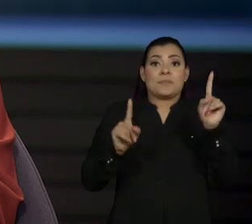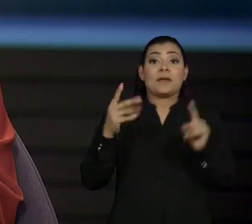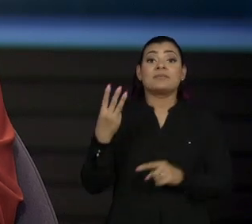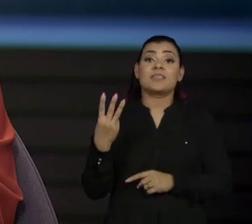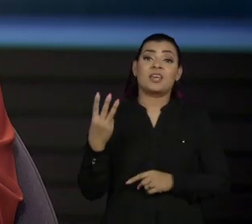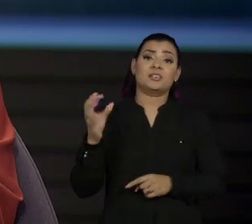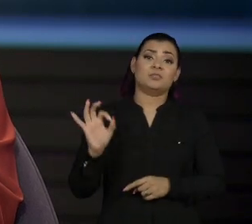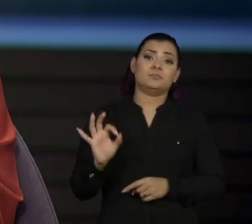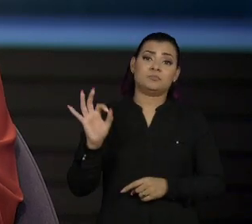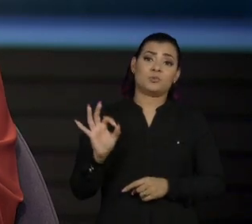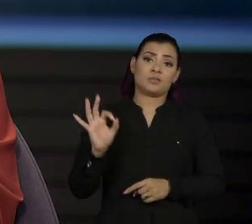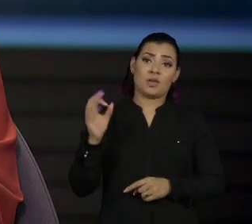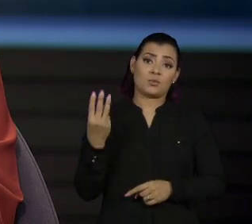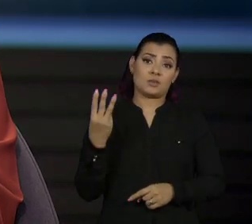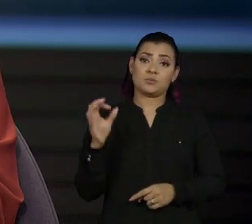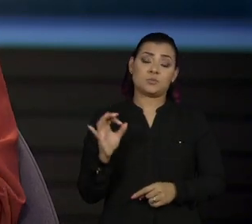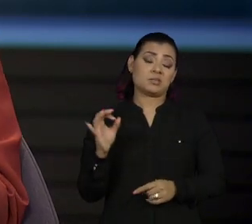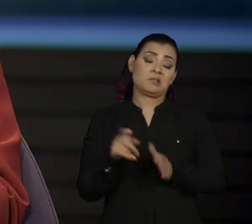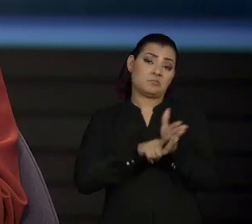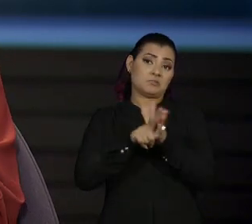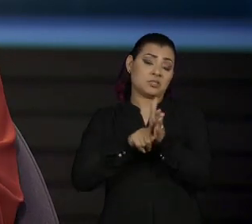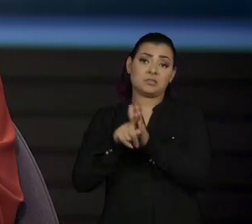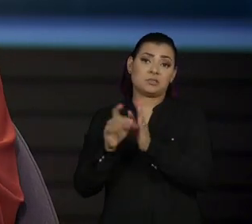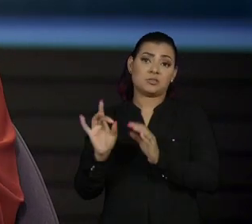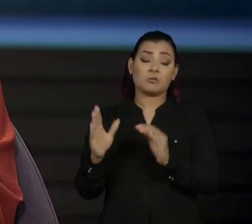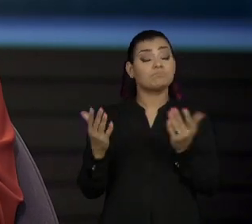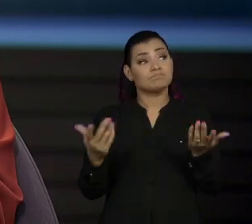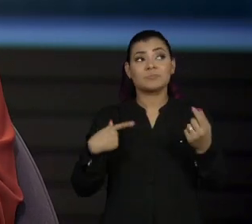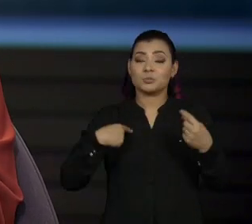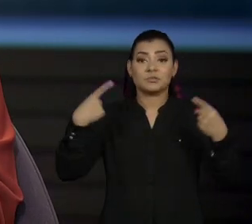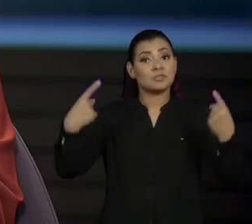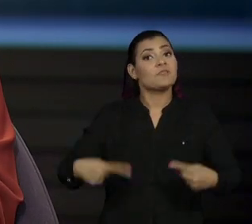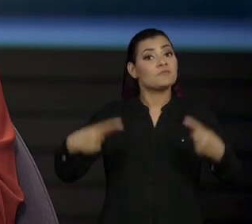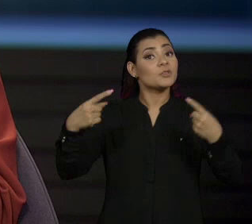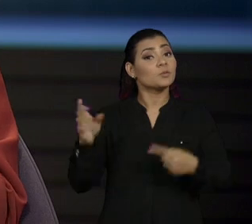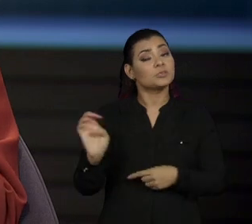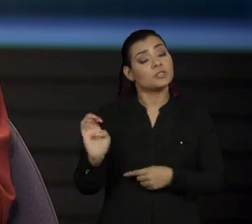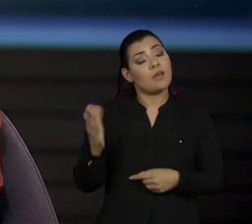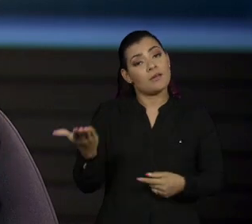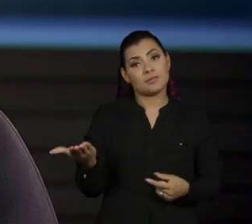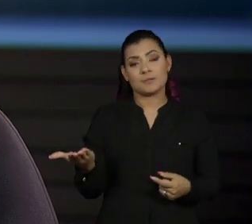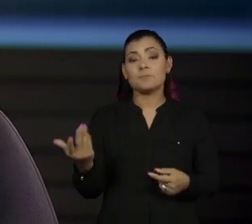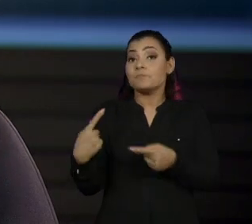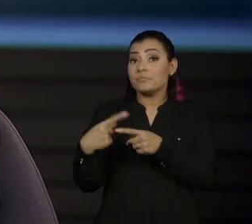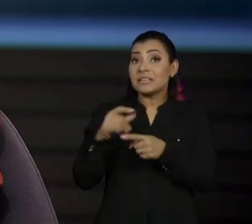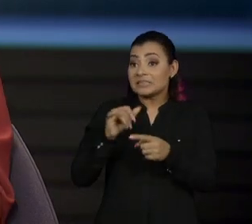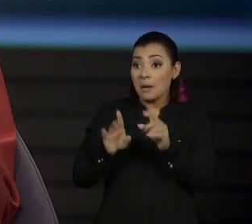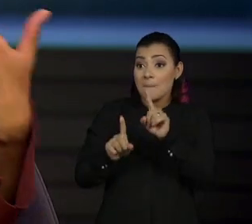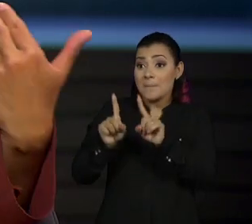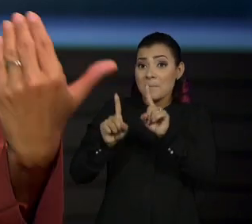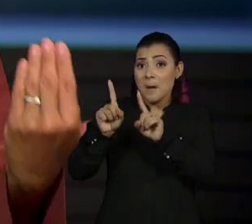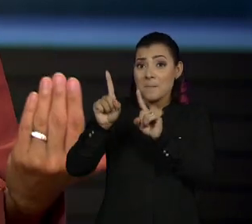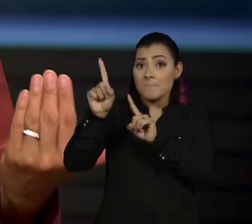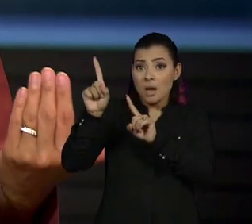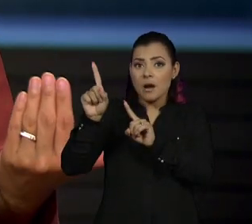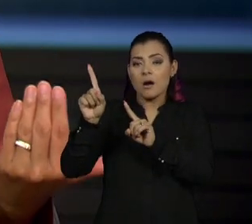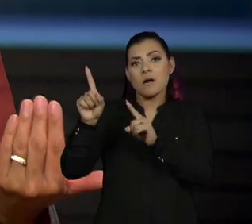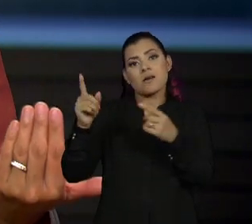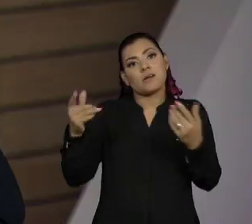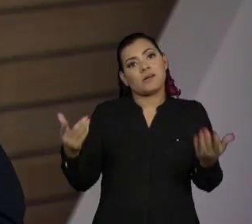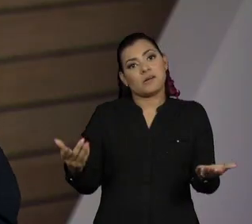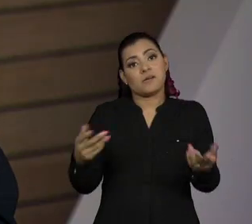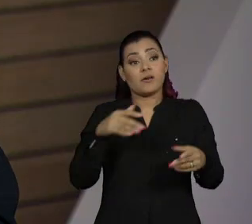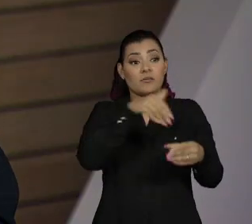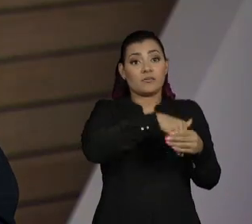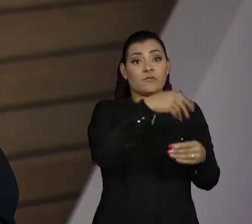pontos percentuais na pesquisa do Ibope, e que é um desafio para a esquerda, porque se ele começar a crescer, pode crescer em cima do